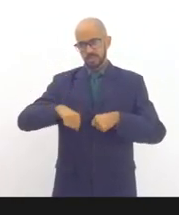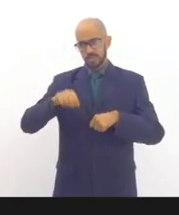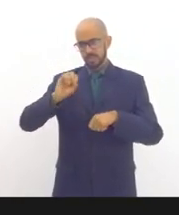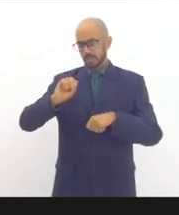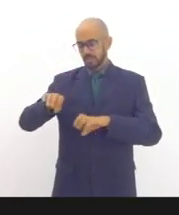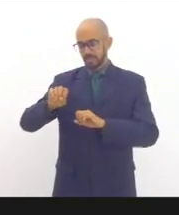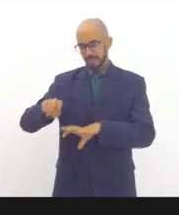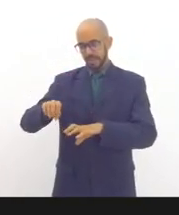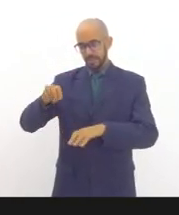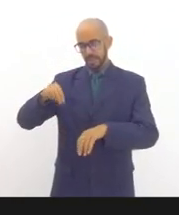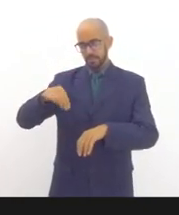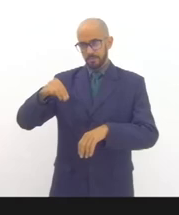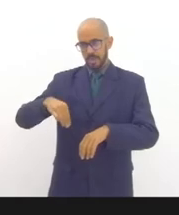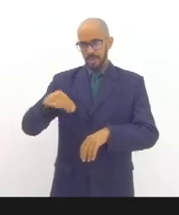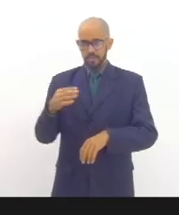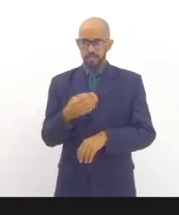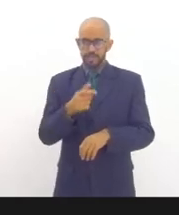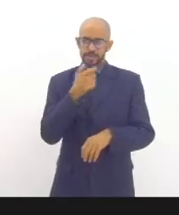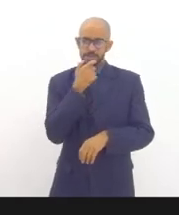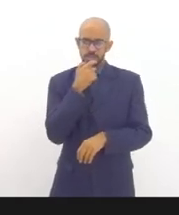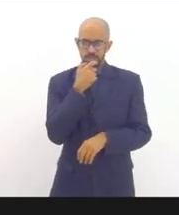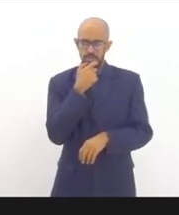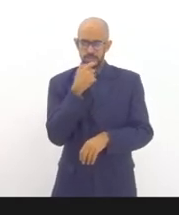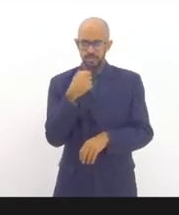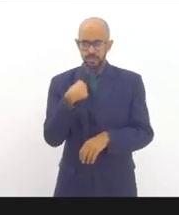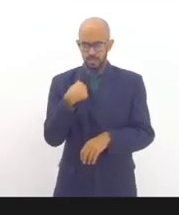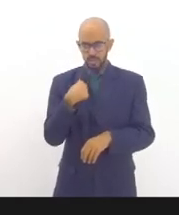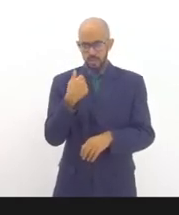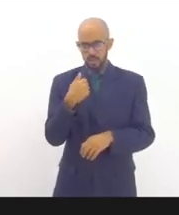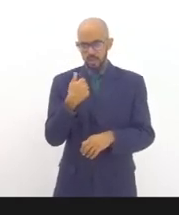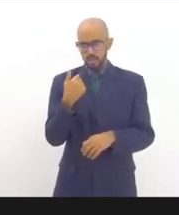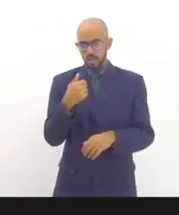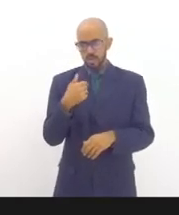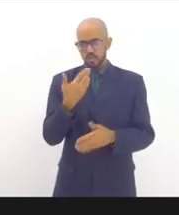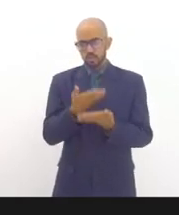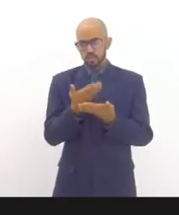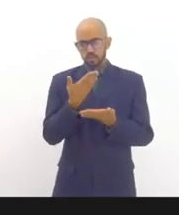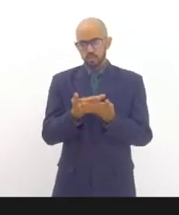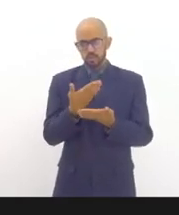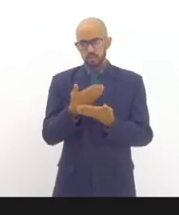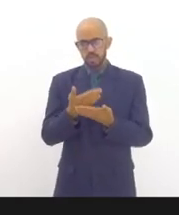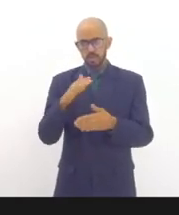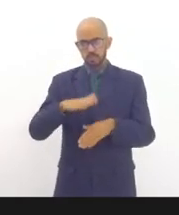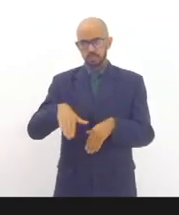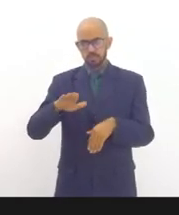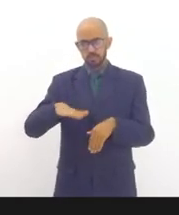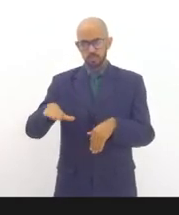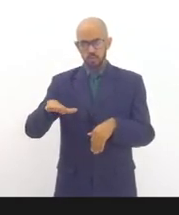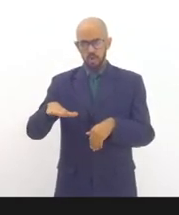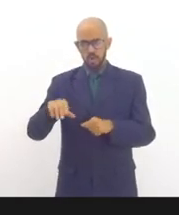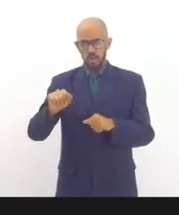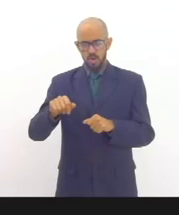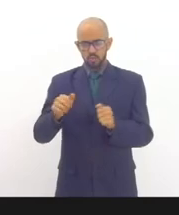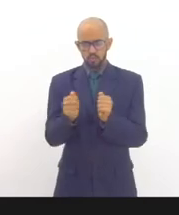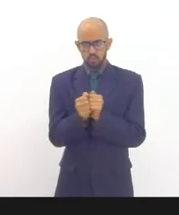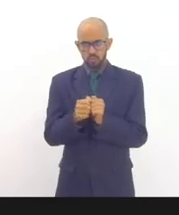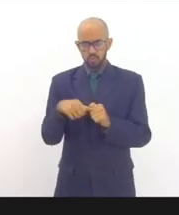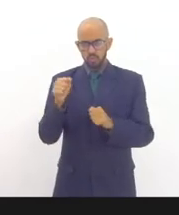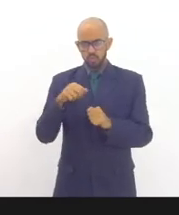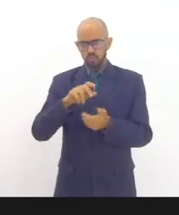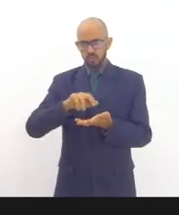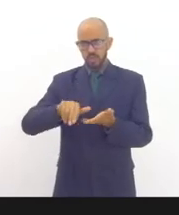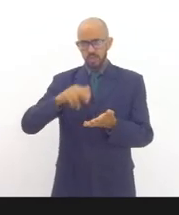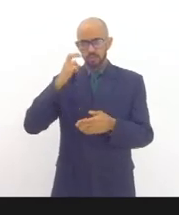inglês. Eu sou oriundo de uma intercultural, é a última unidade escolar a qual eu trabalhei como coordenador pedagógico, foi justamente o Brasil e os Estados